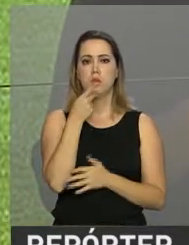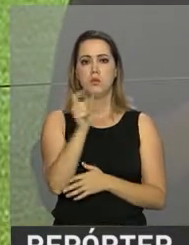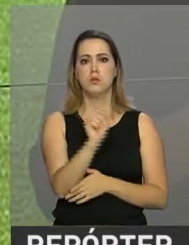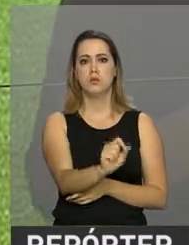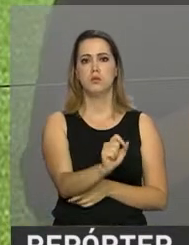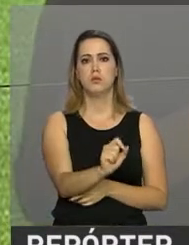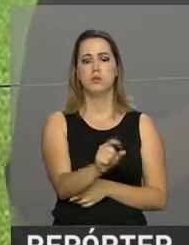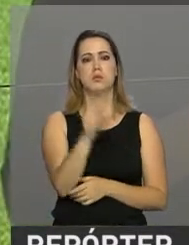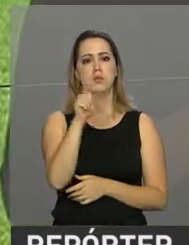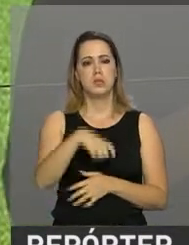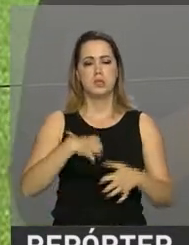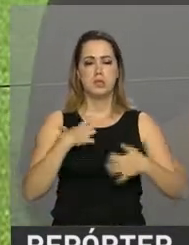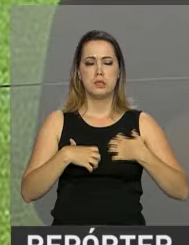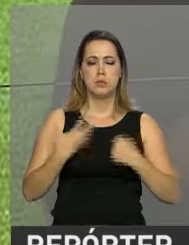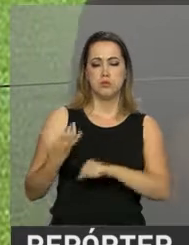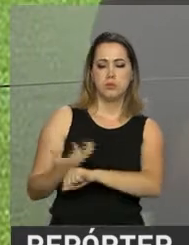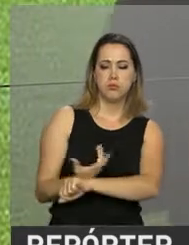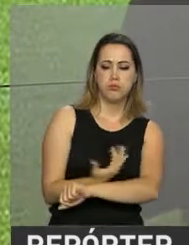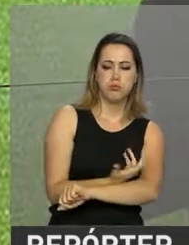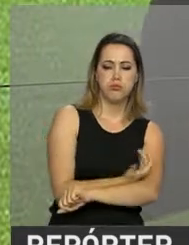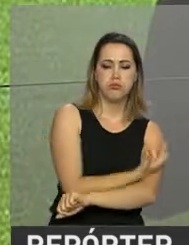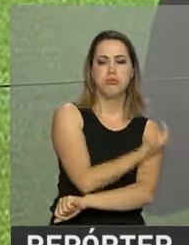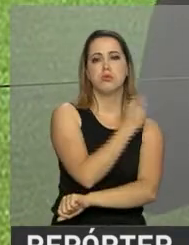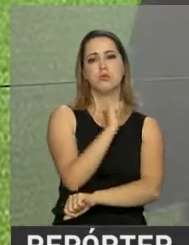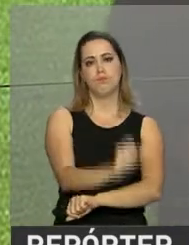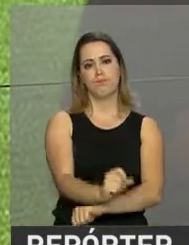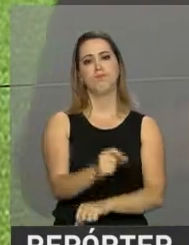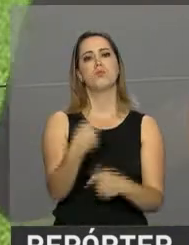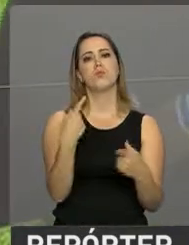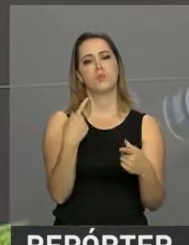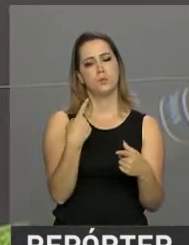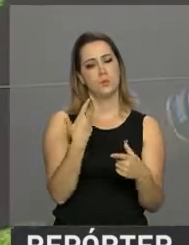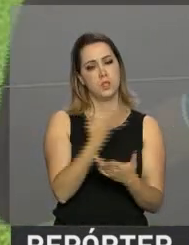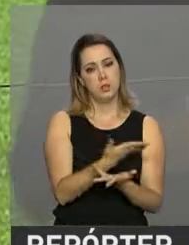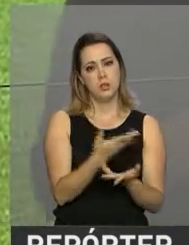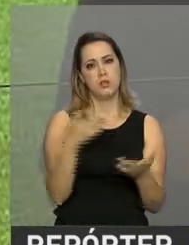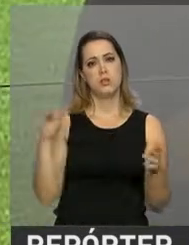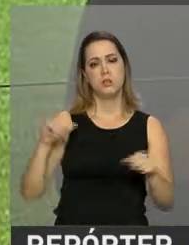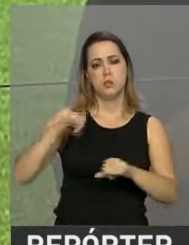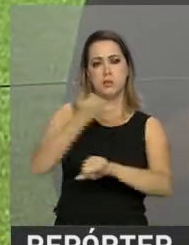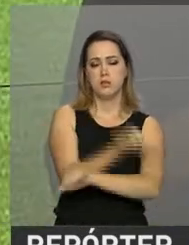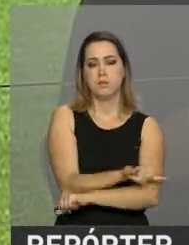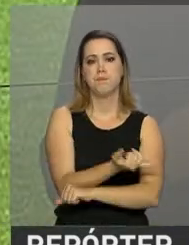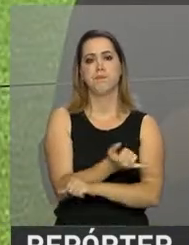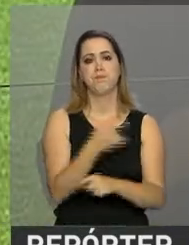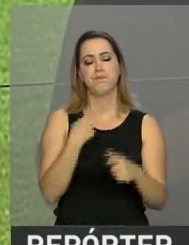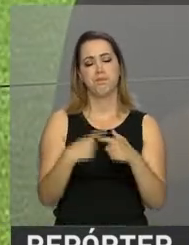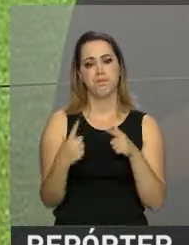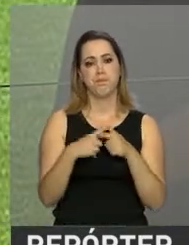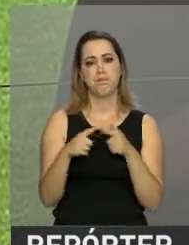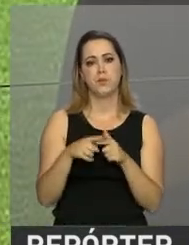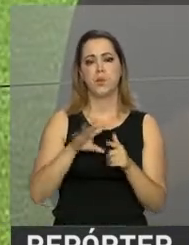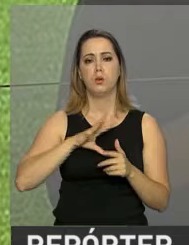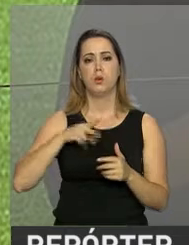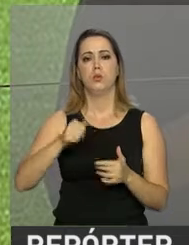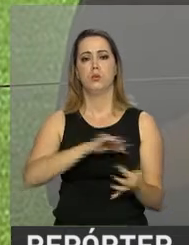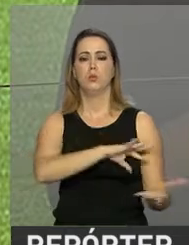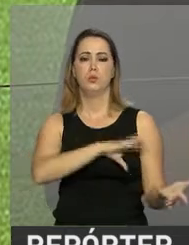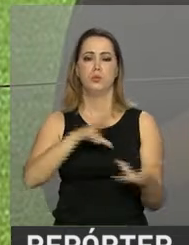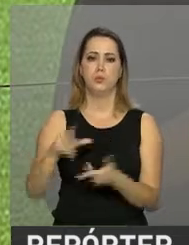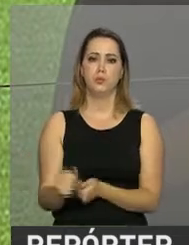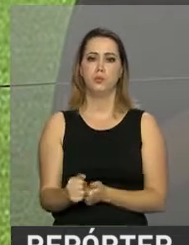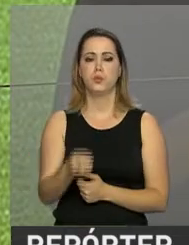disse que há uma comoção muito grande na cidade. Essa tragédia abalou não só Chapecó, Santa Catarina, o Brasil, mas o mundo, né? A